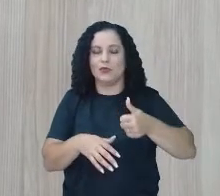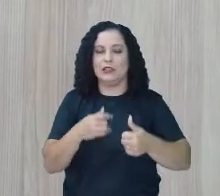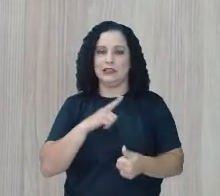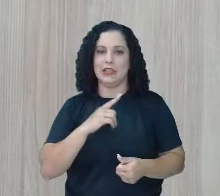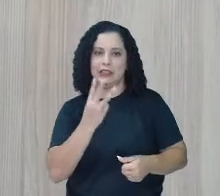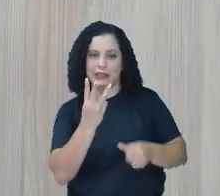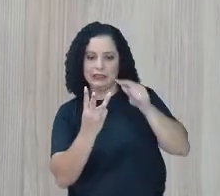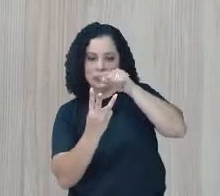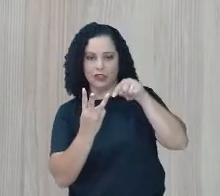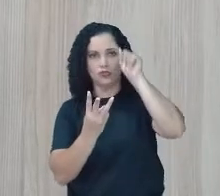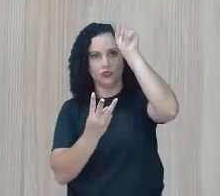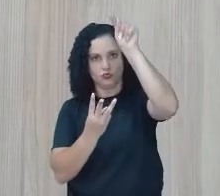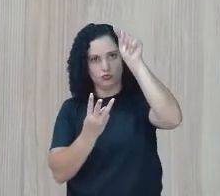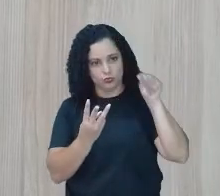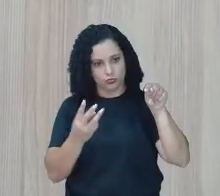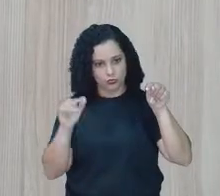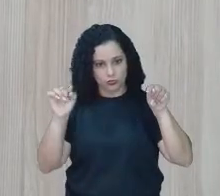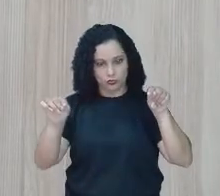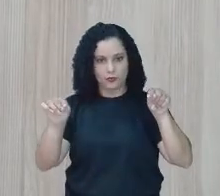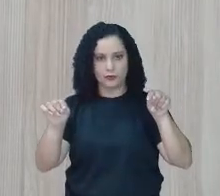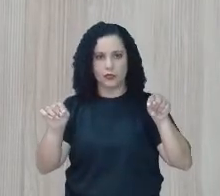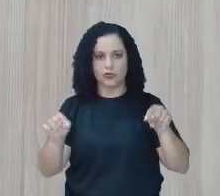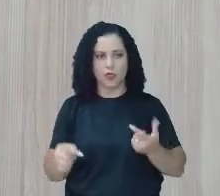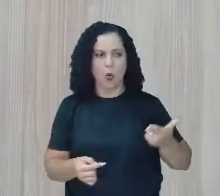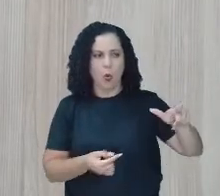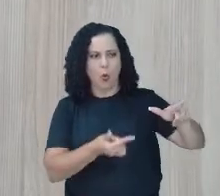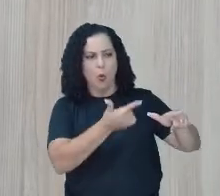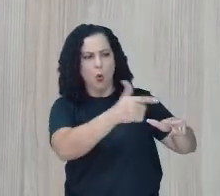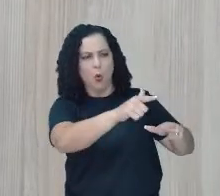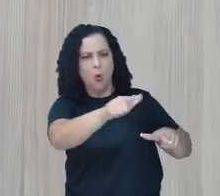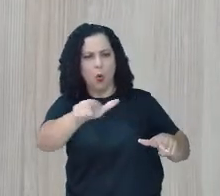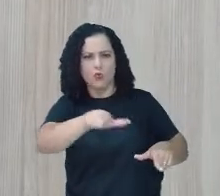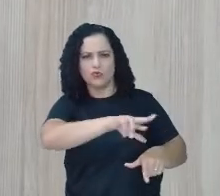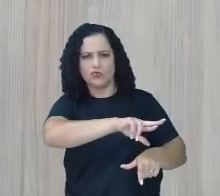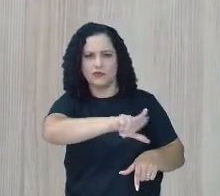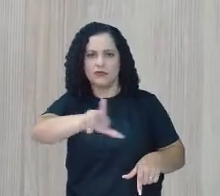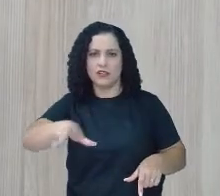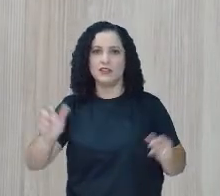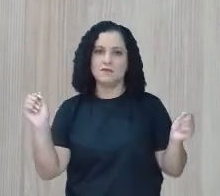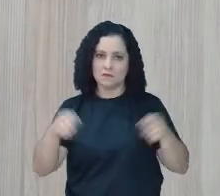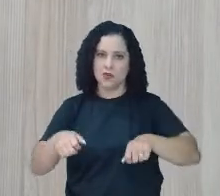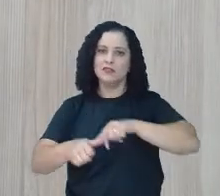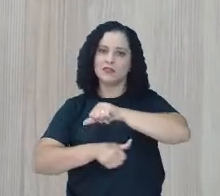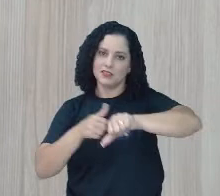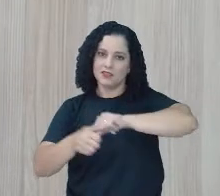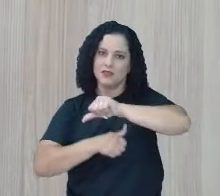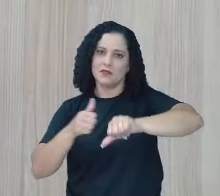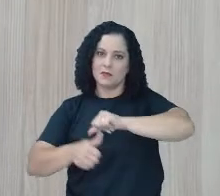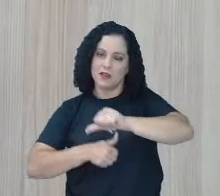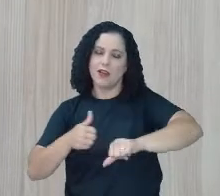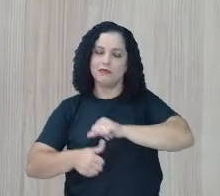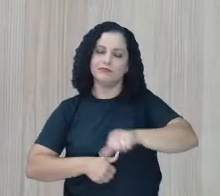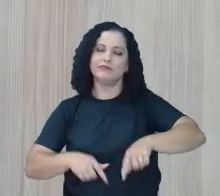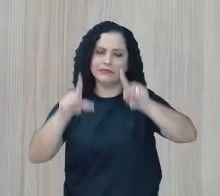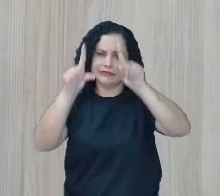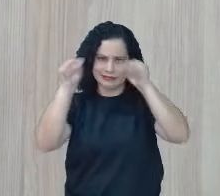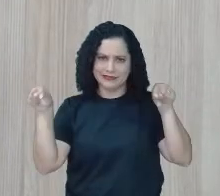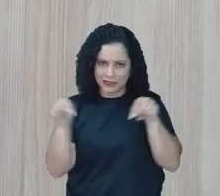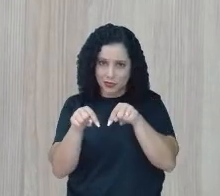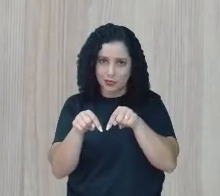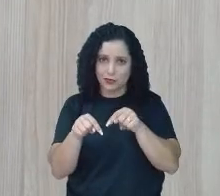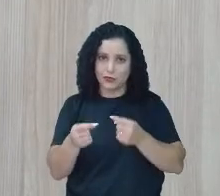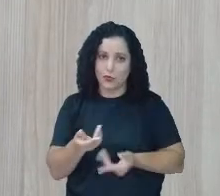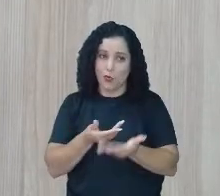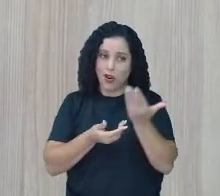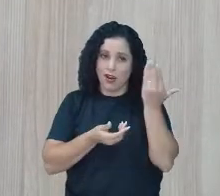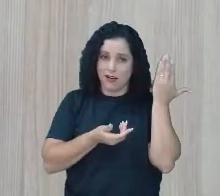3 lados, todos os outros polígonos a gente consegue transformá-lo em triângulos, certo? Como a gente mostrou